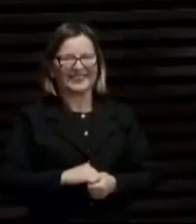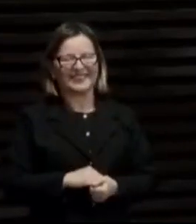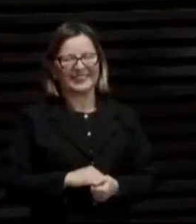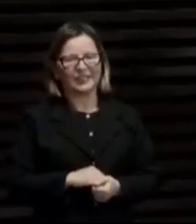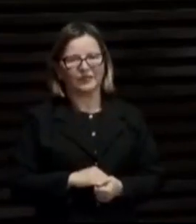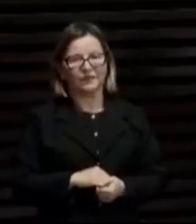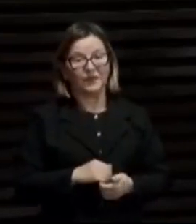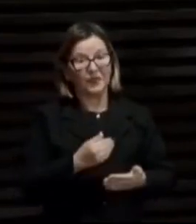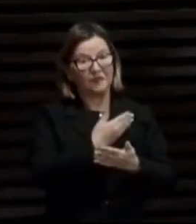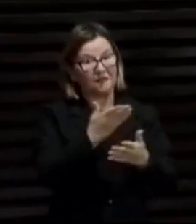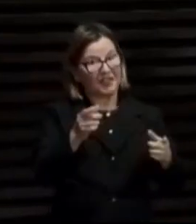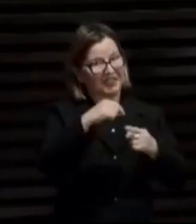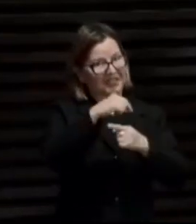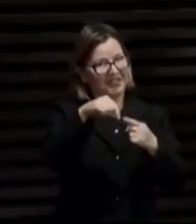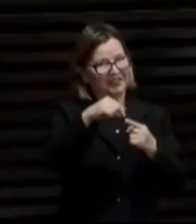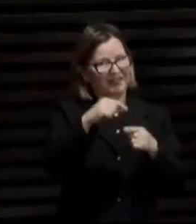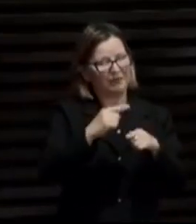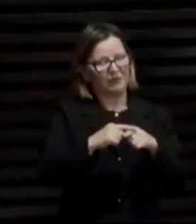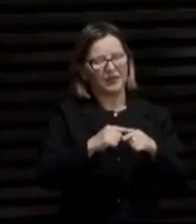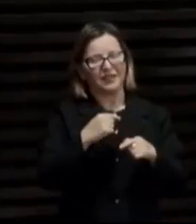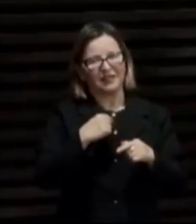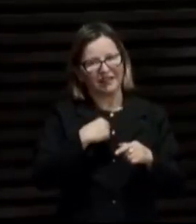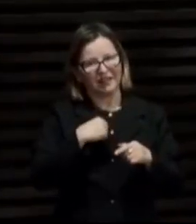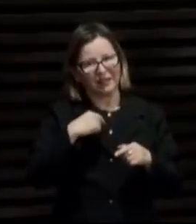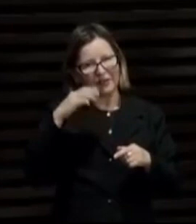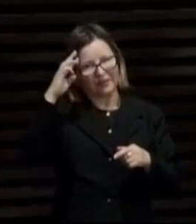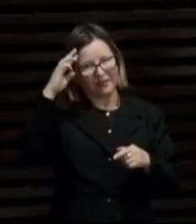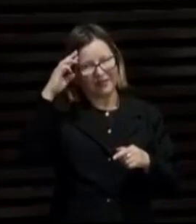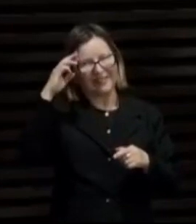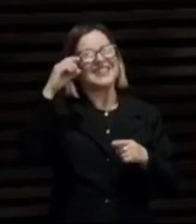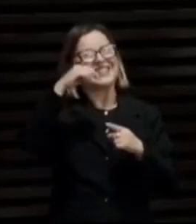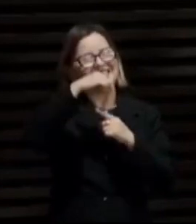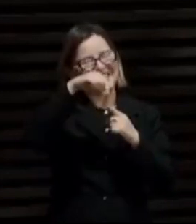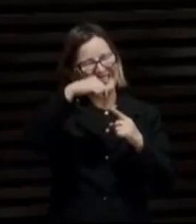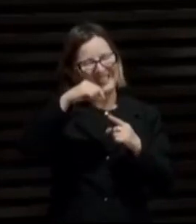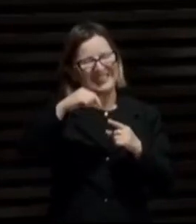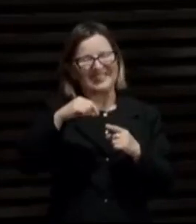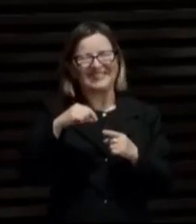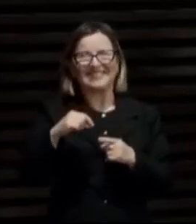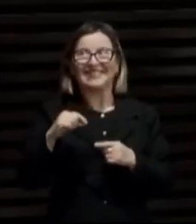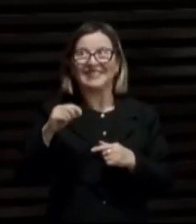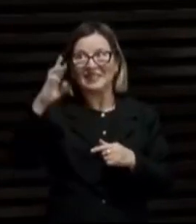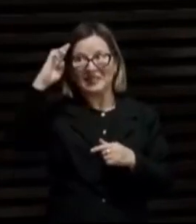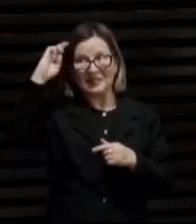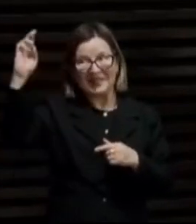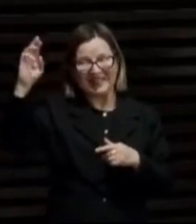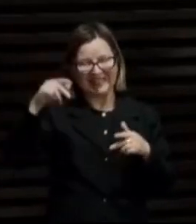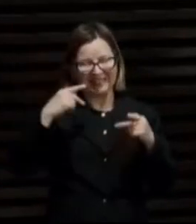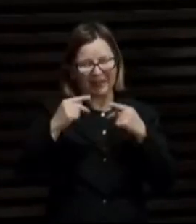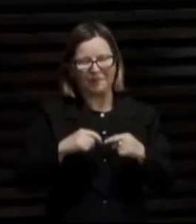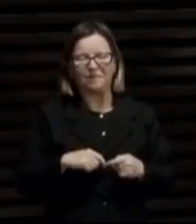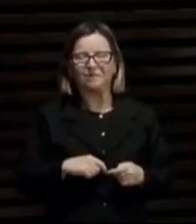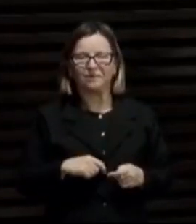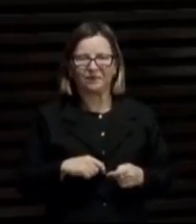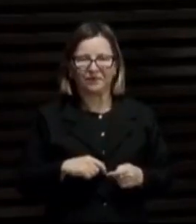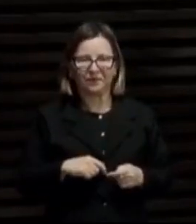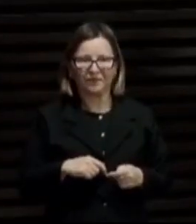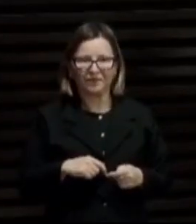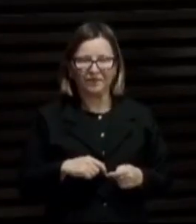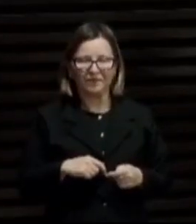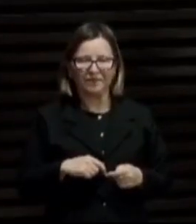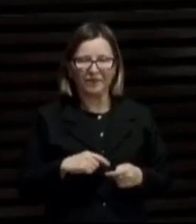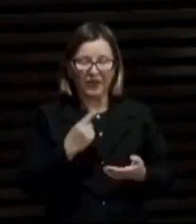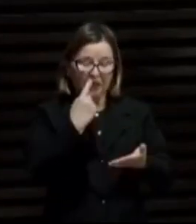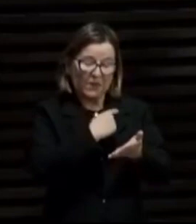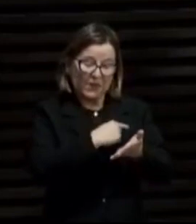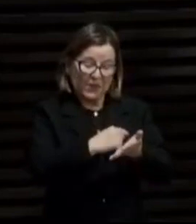Vós sereis santos, porque eu sou santo. O sangue de Cristo nos purifica de todo o